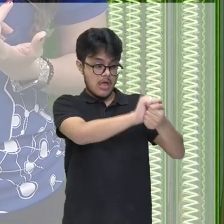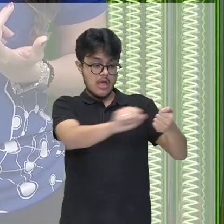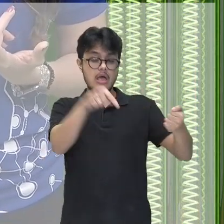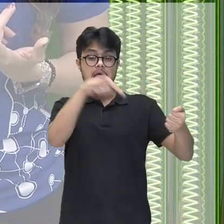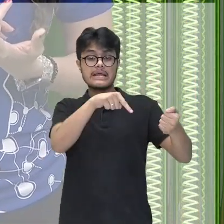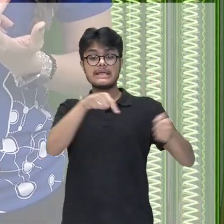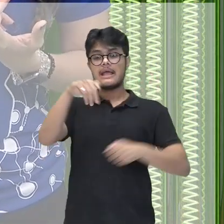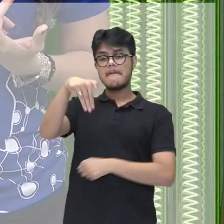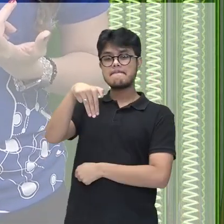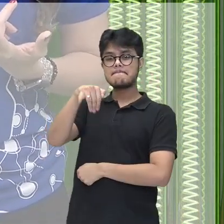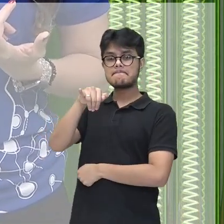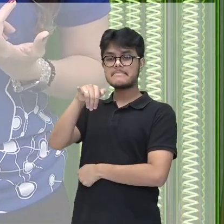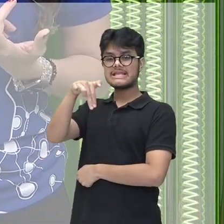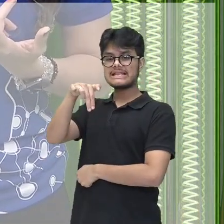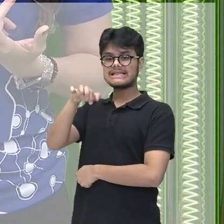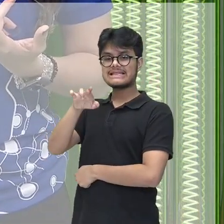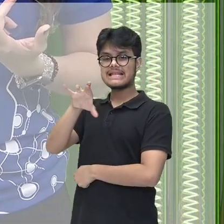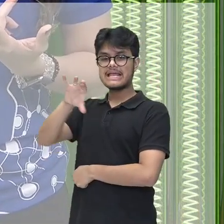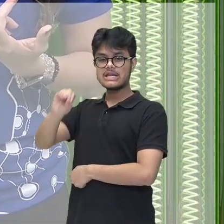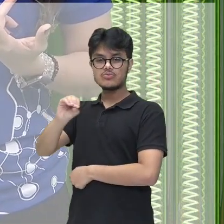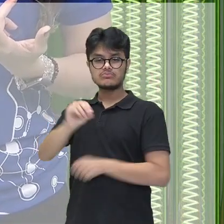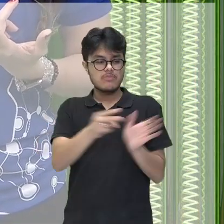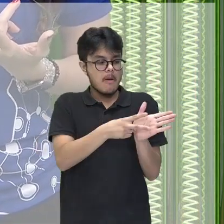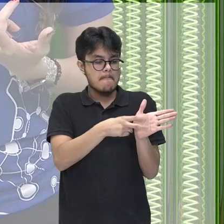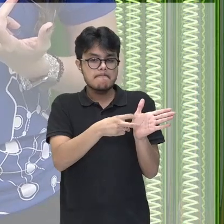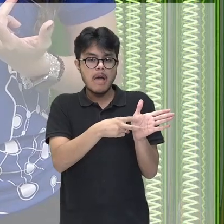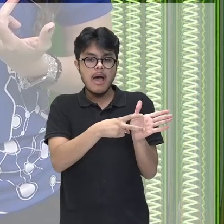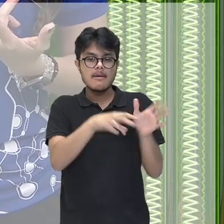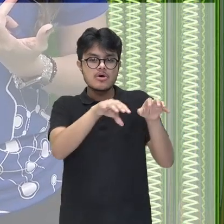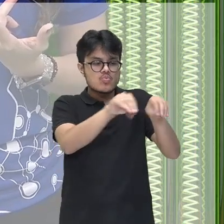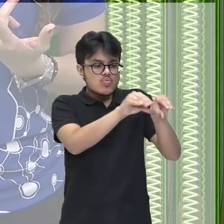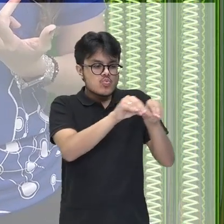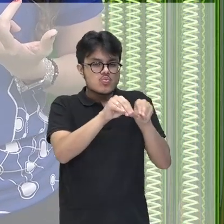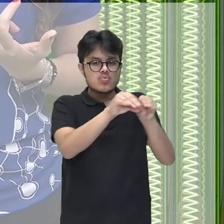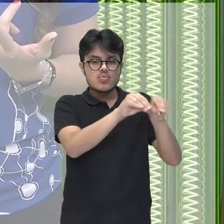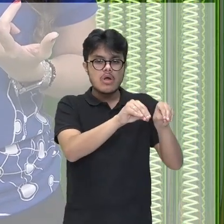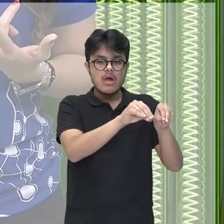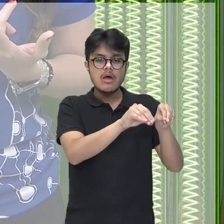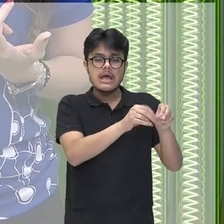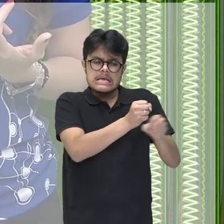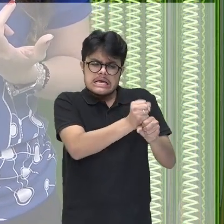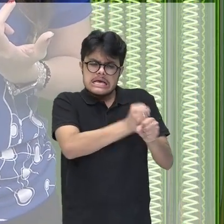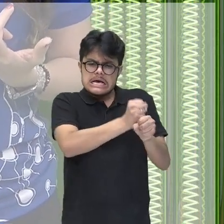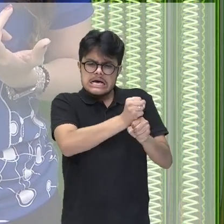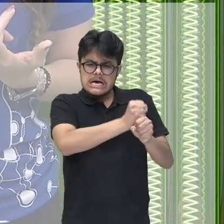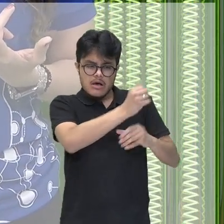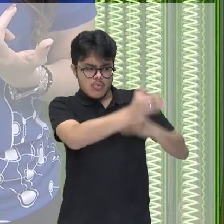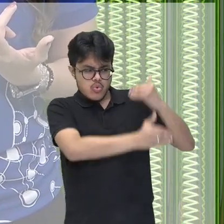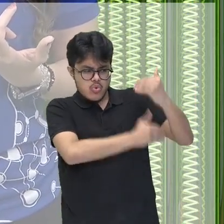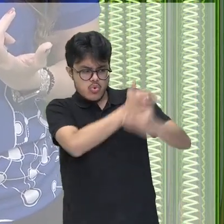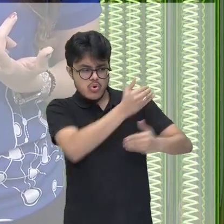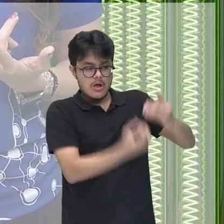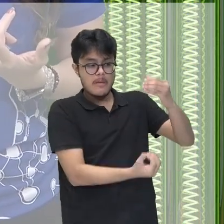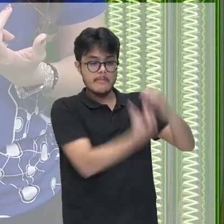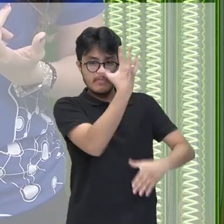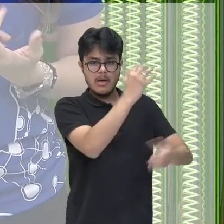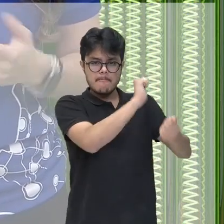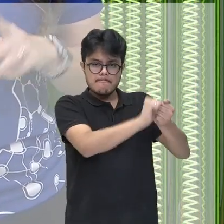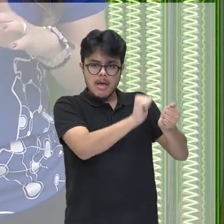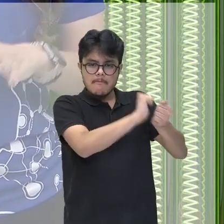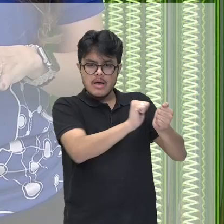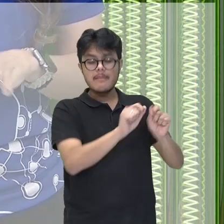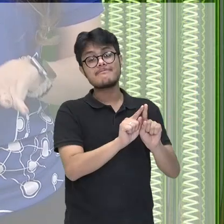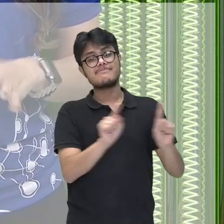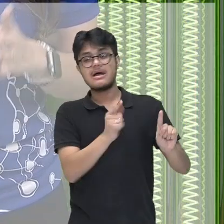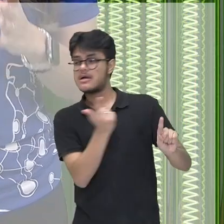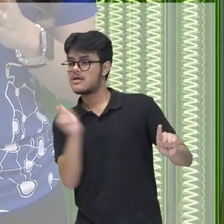carvão mineral, a gente fala em um combustível fóssil que levou milhões de anos para ser formado, certo?